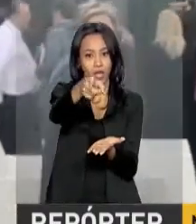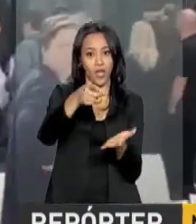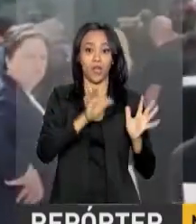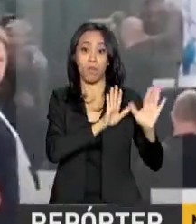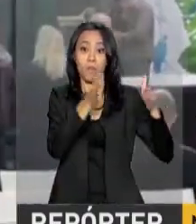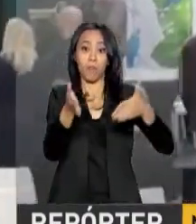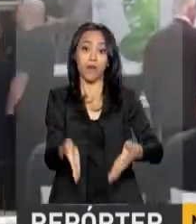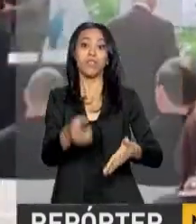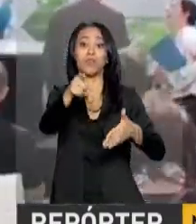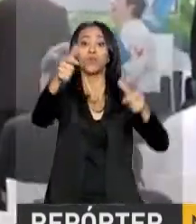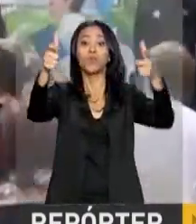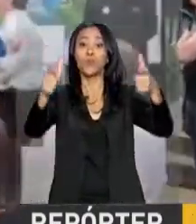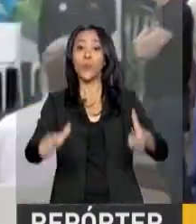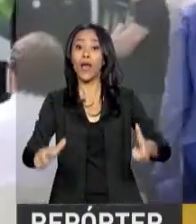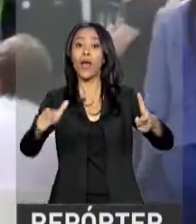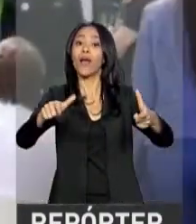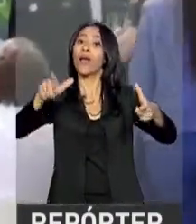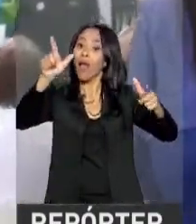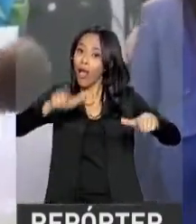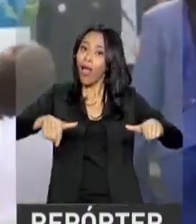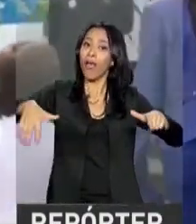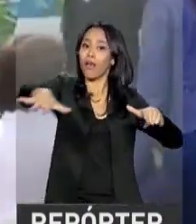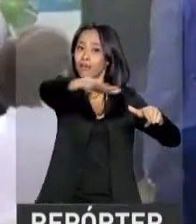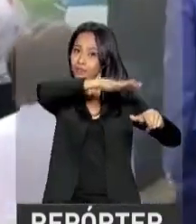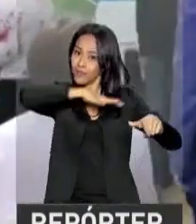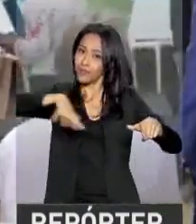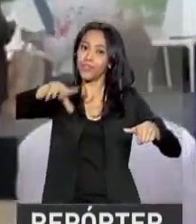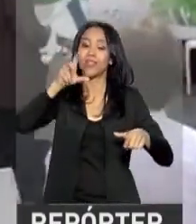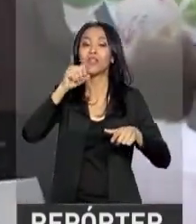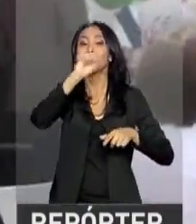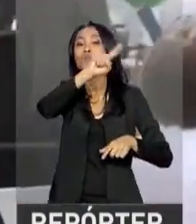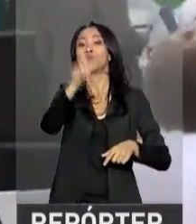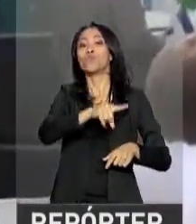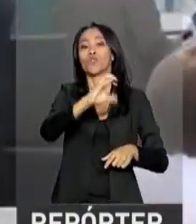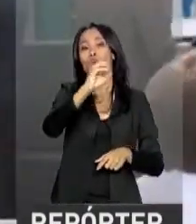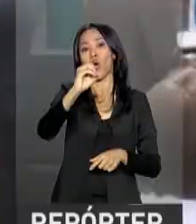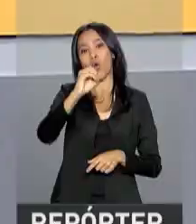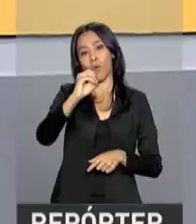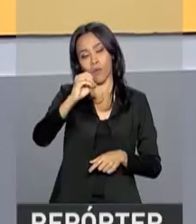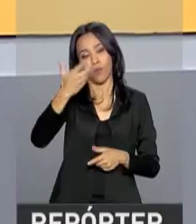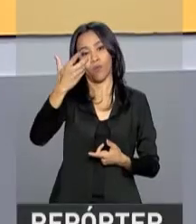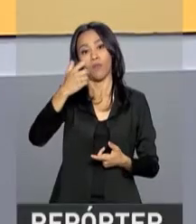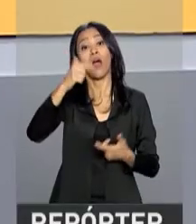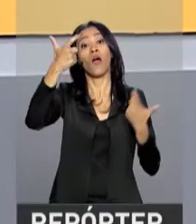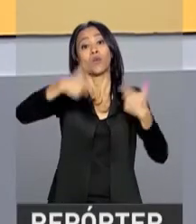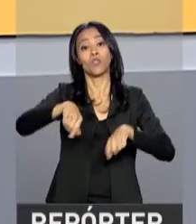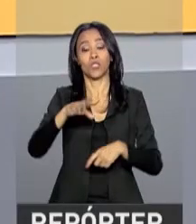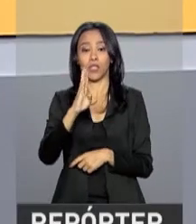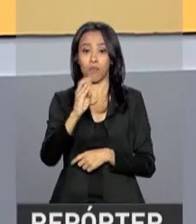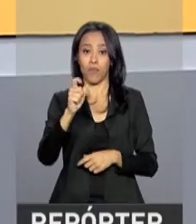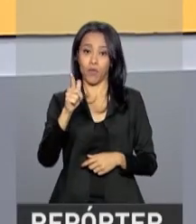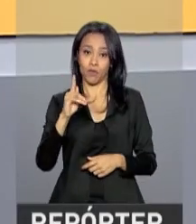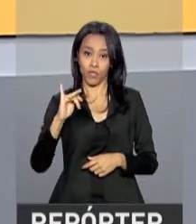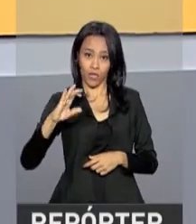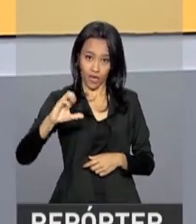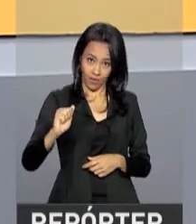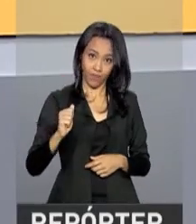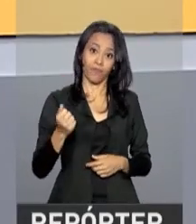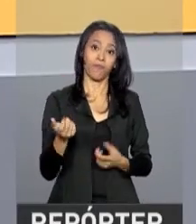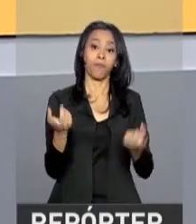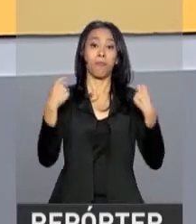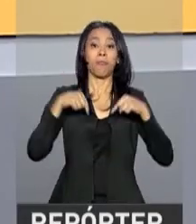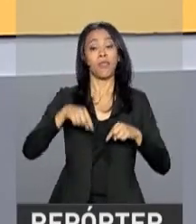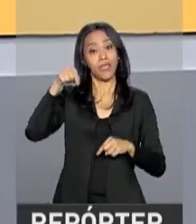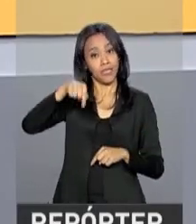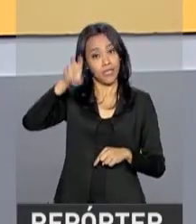de um espaço dedicado às aves em um zoológico da bélgica nesta quinta feira o ministro